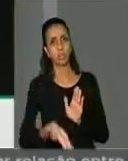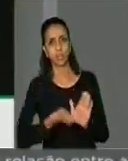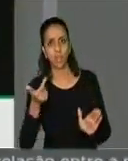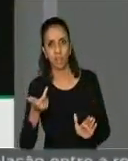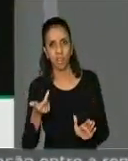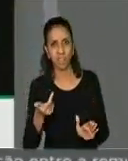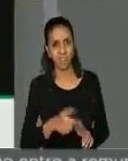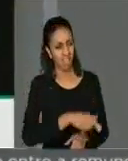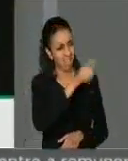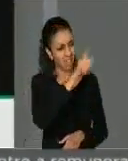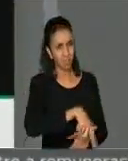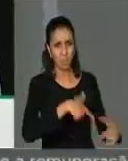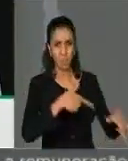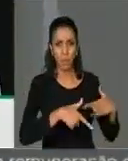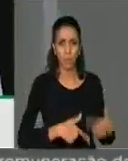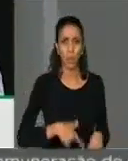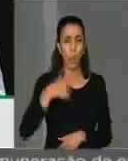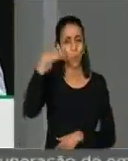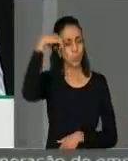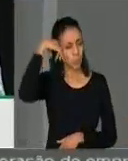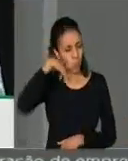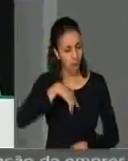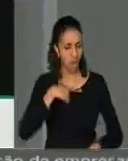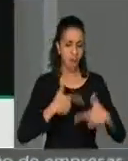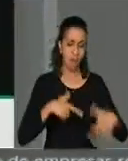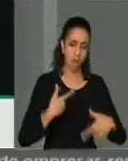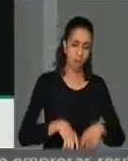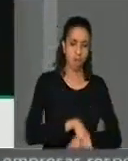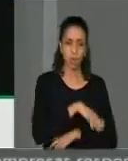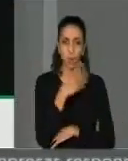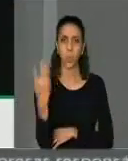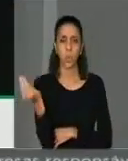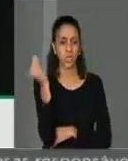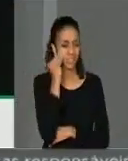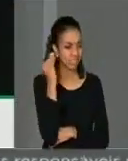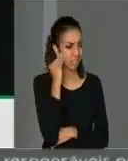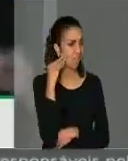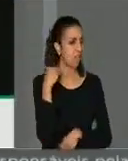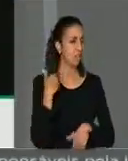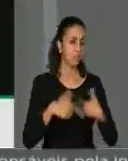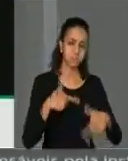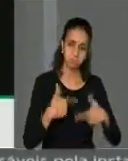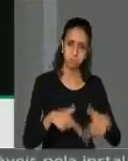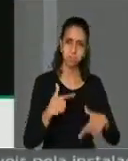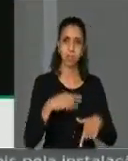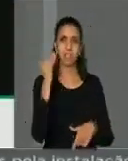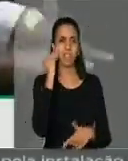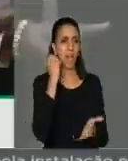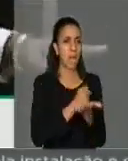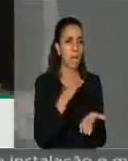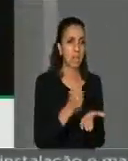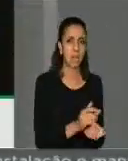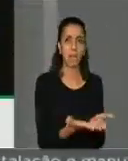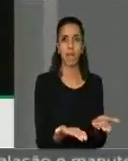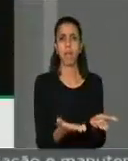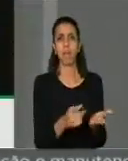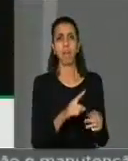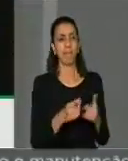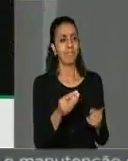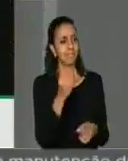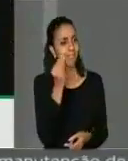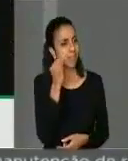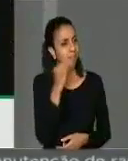que suaram sua camisa para ter o seu trabalho, a sua carteira assinada, para ter o que botar em casa para